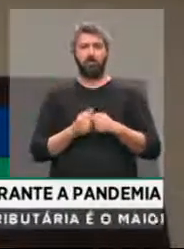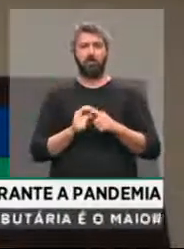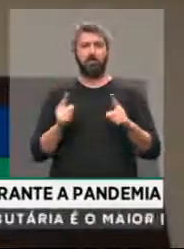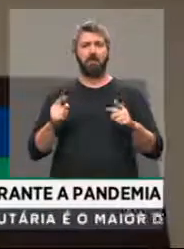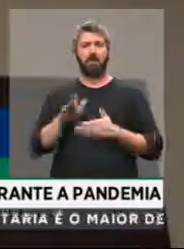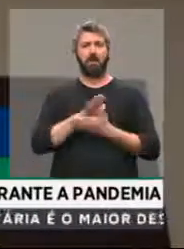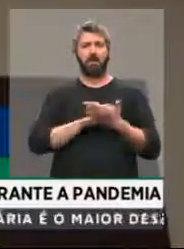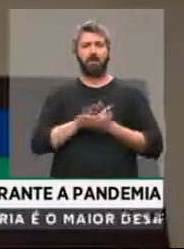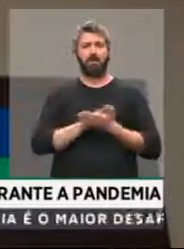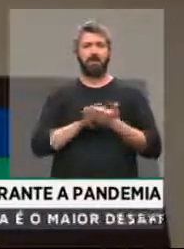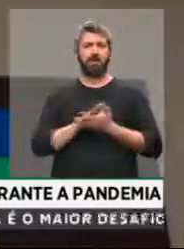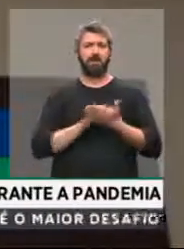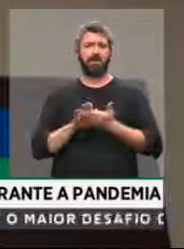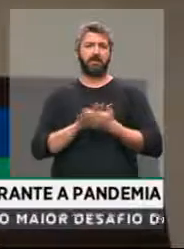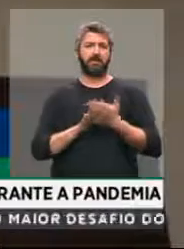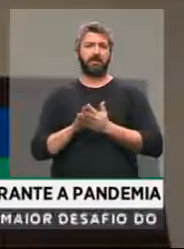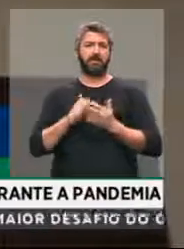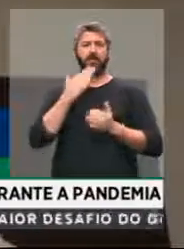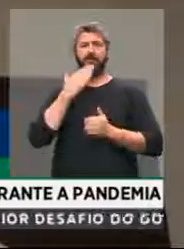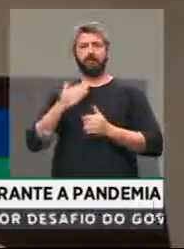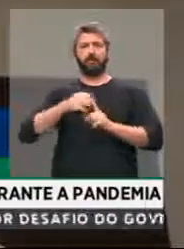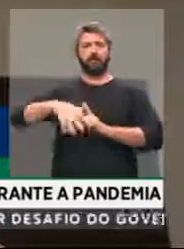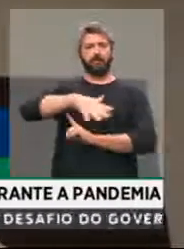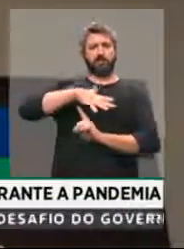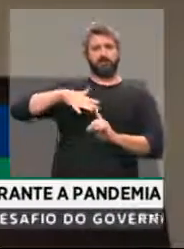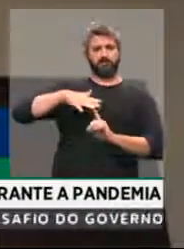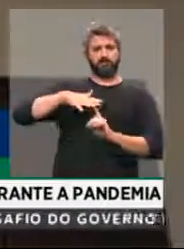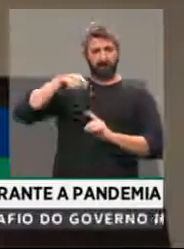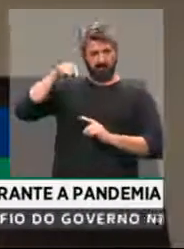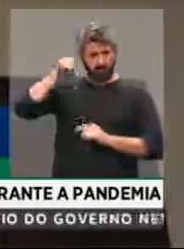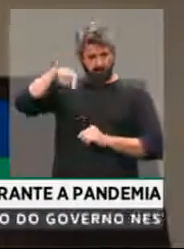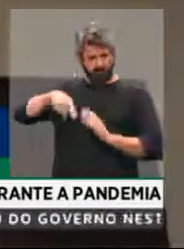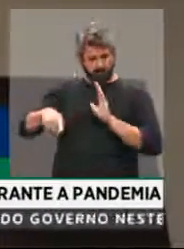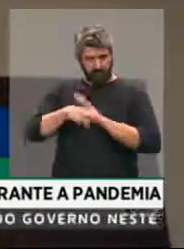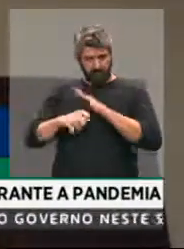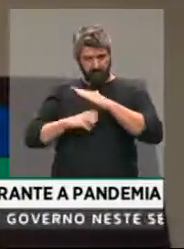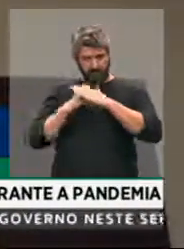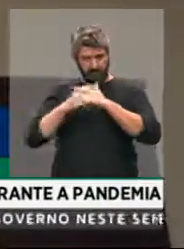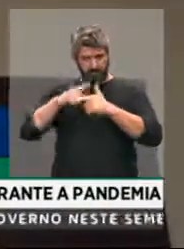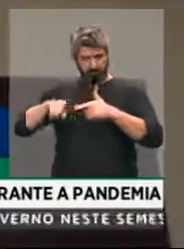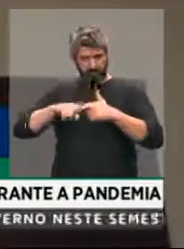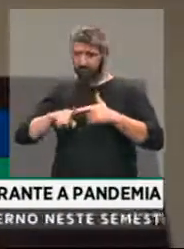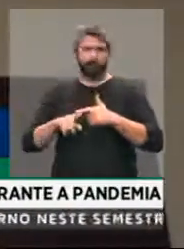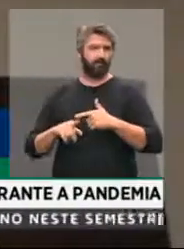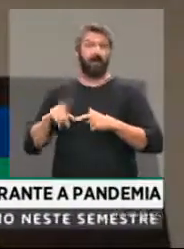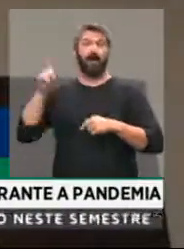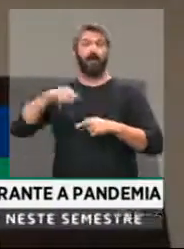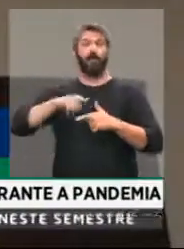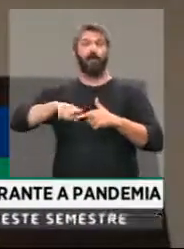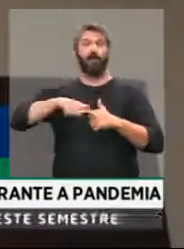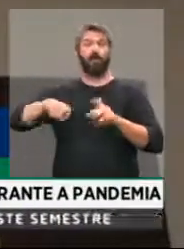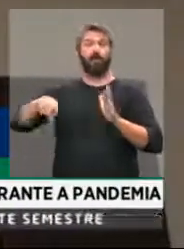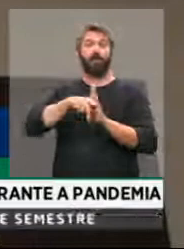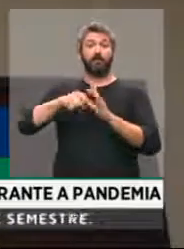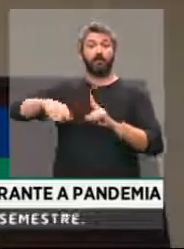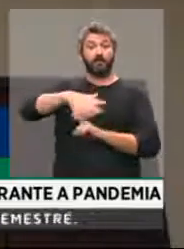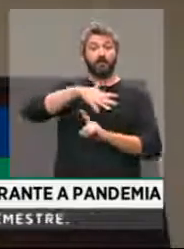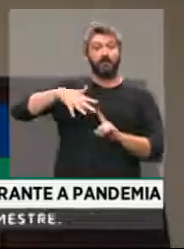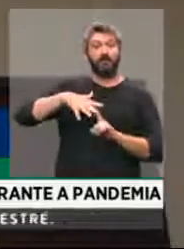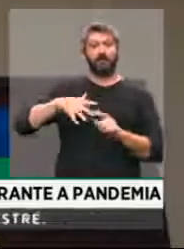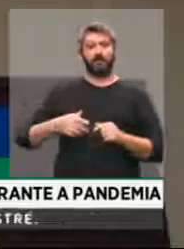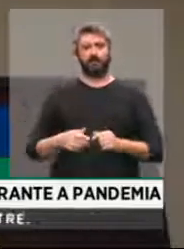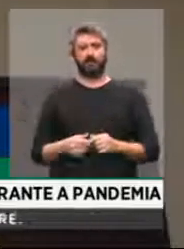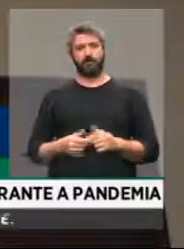traz benefício para o conjunto da sociedade? Esta crise não é uma crise para empresários de ônibus, é uma crise do conjunto da sociedade. Então, que a